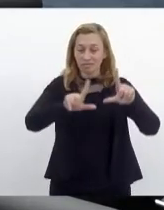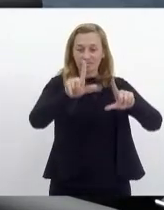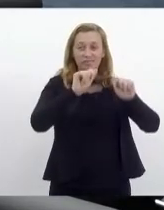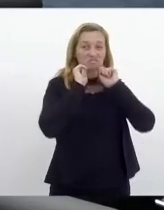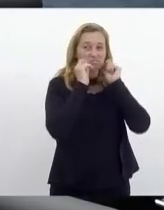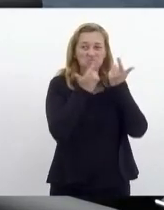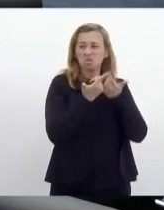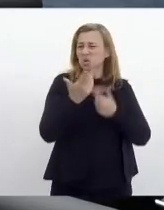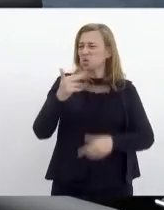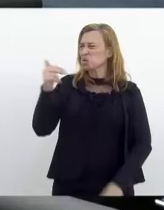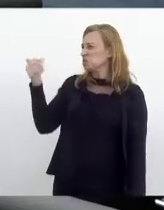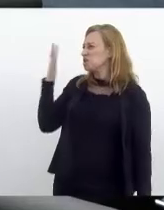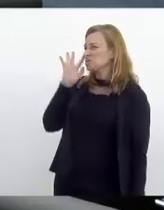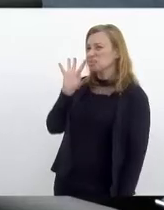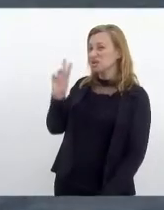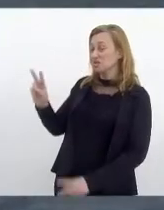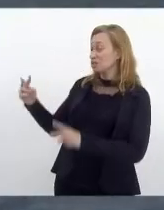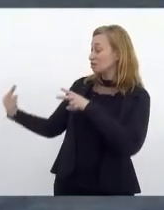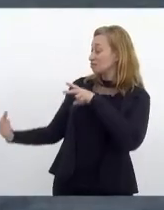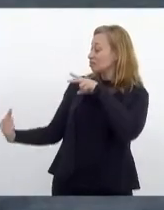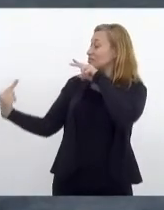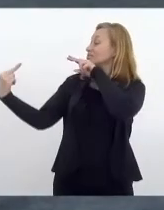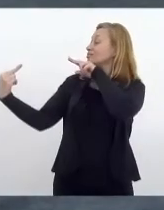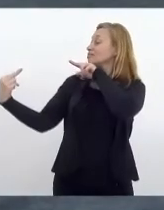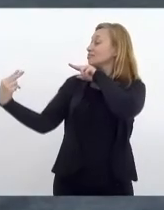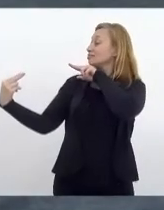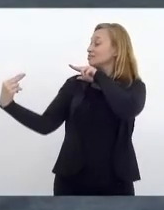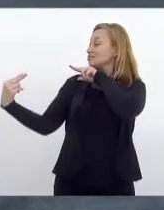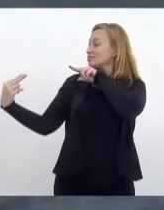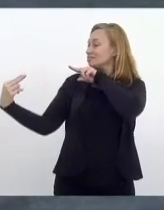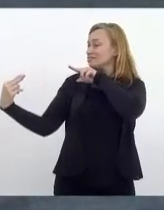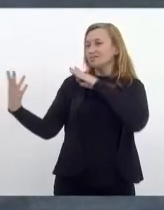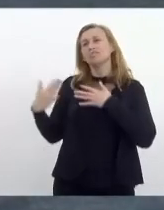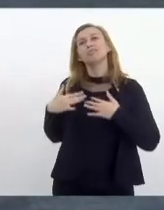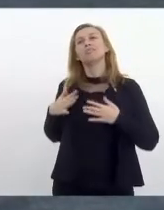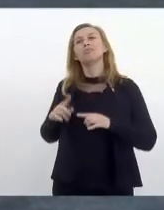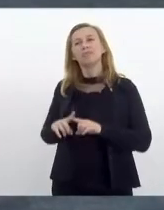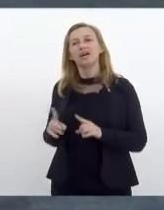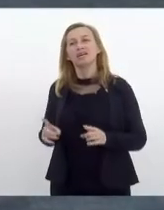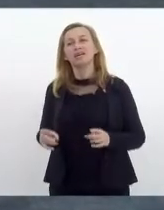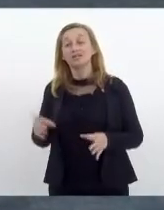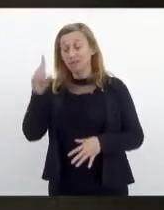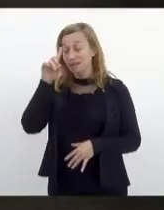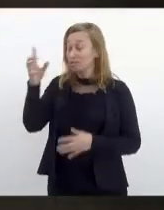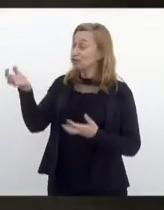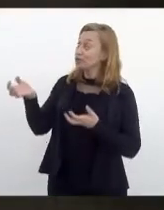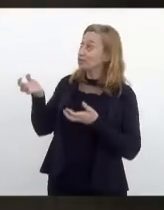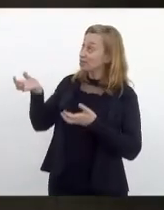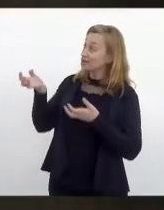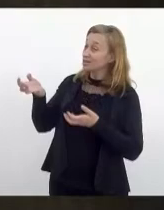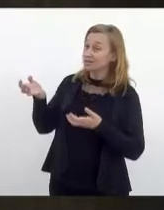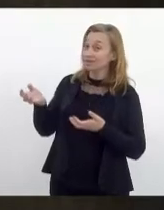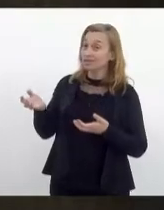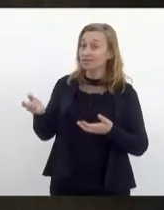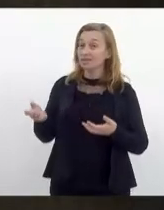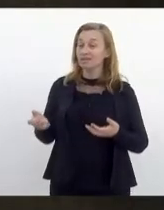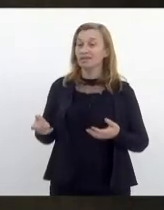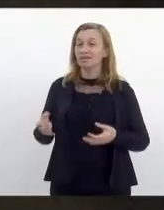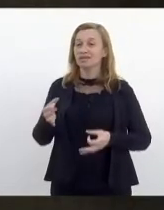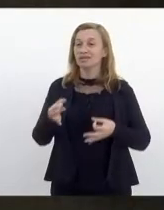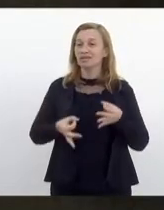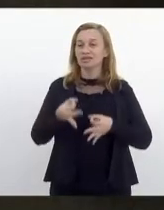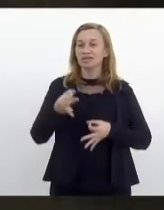nunca imaginei que eu teria esse encontro aqui assim. Mas quis o destino e Deus pela juridicidade,